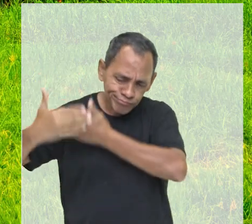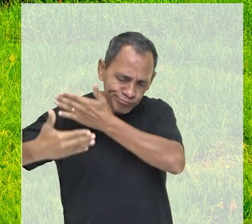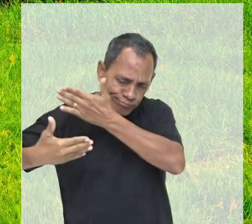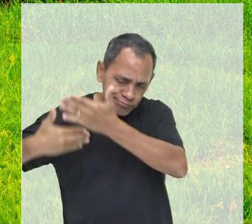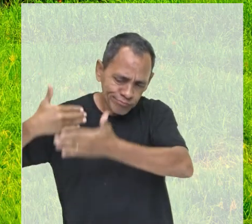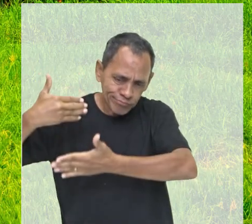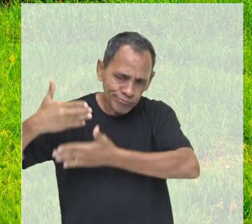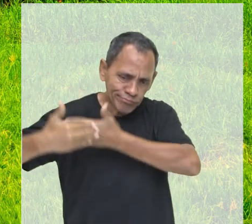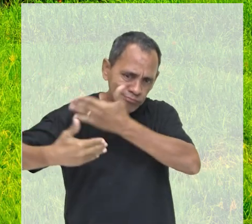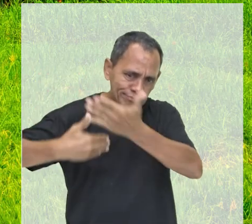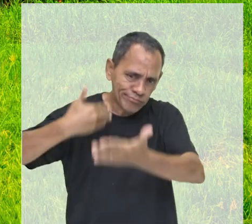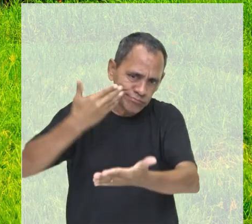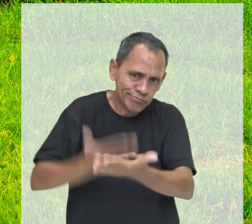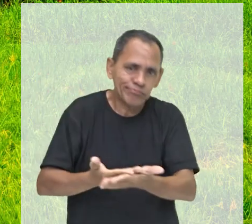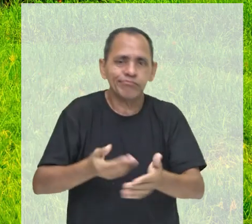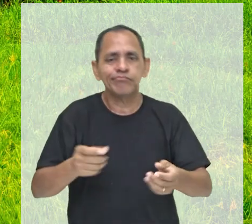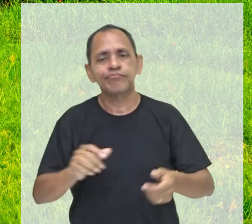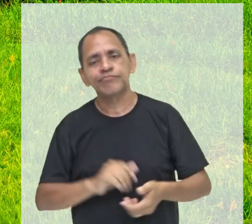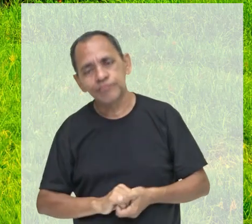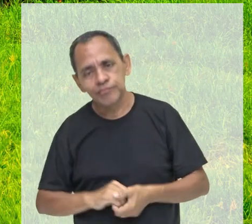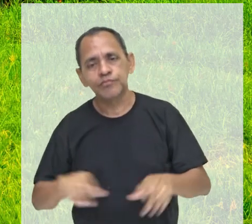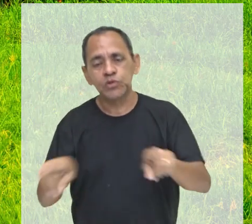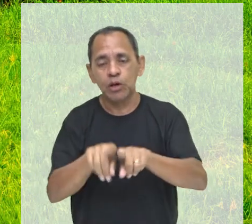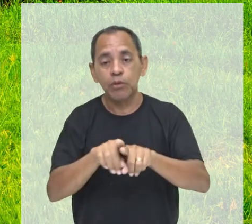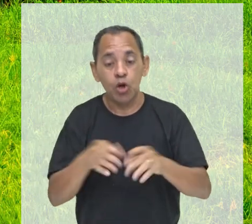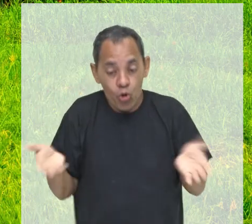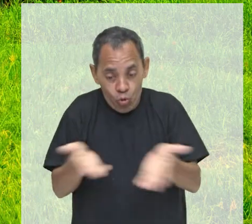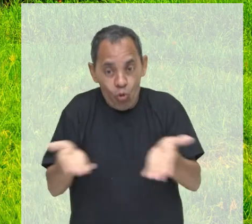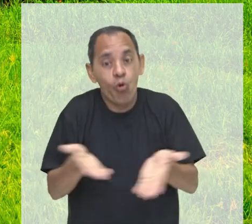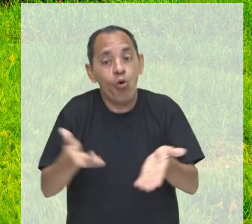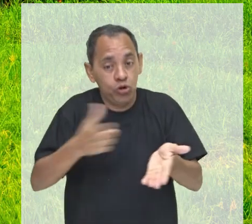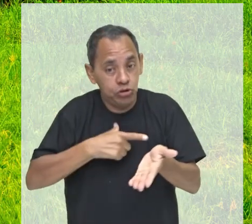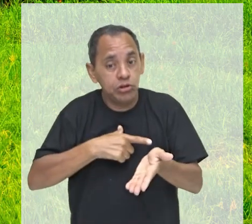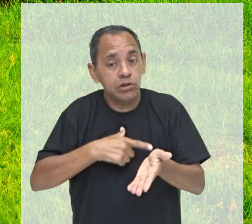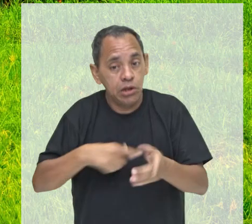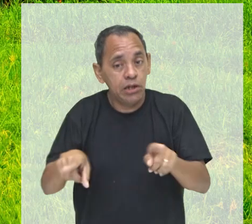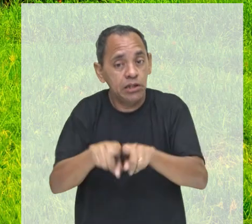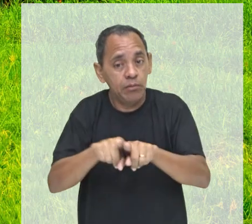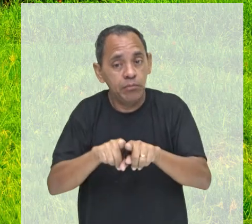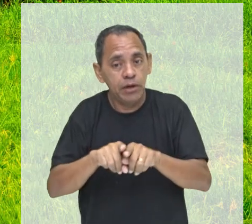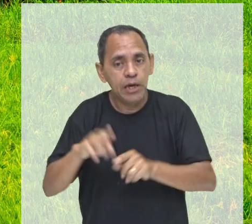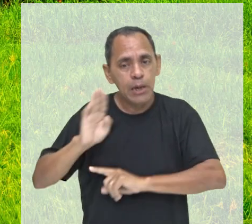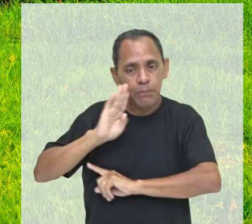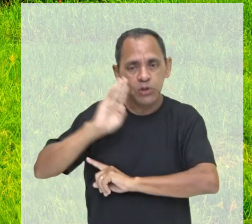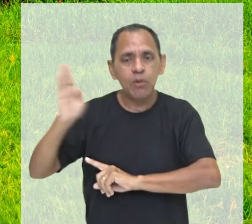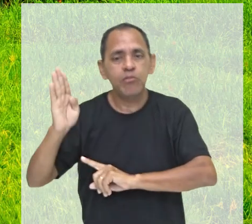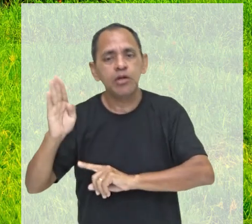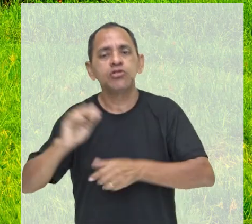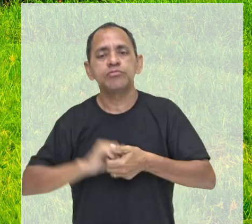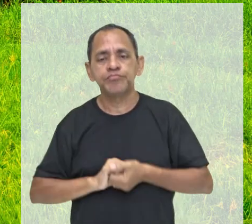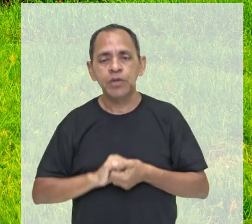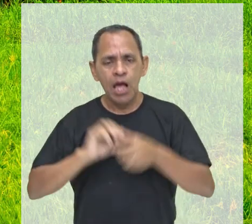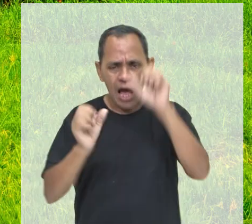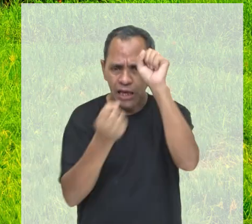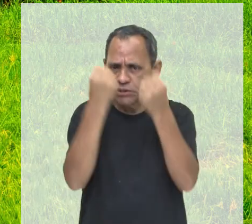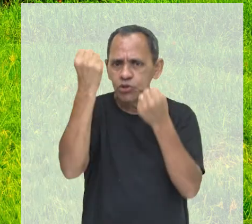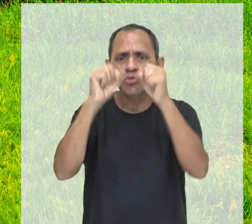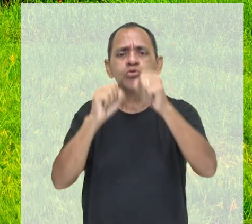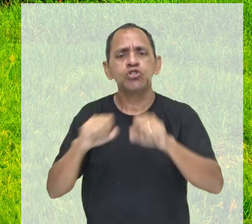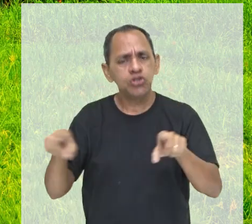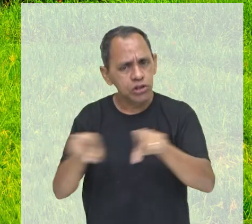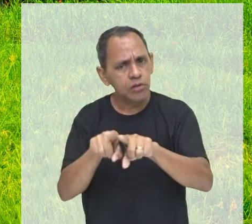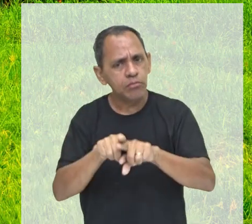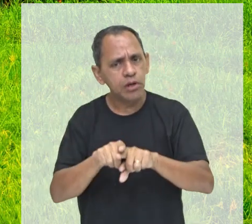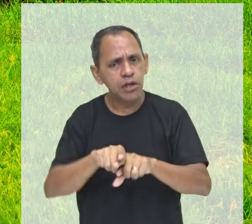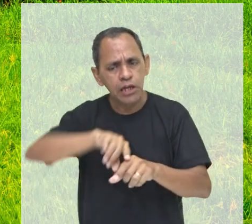de automatização, de robótica, e as indústrias, elas também não ficam para trás, tá? A gente analisando,